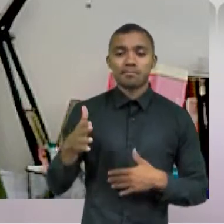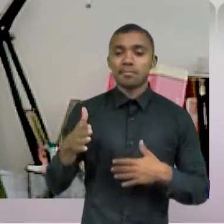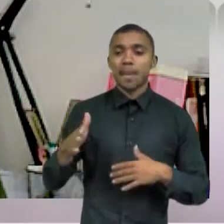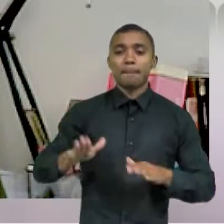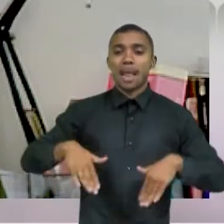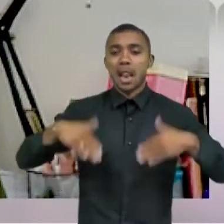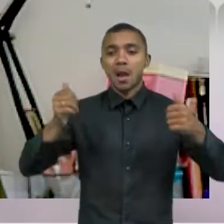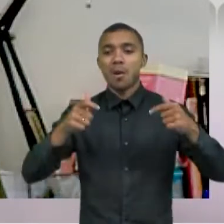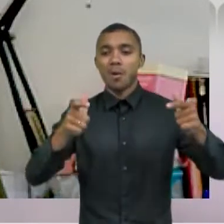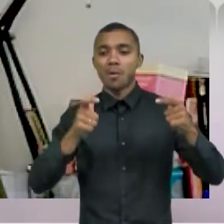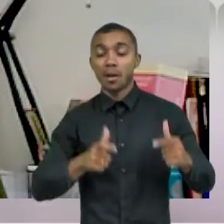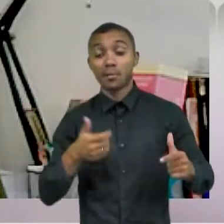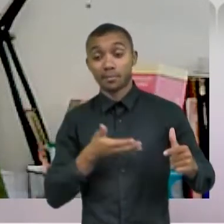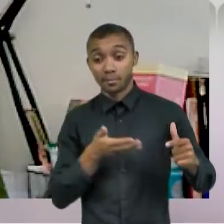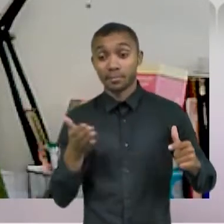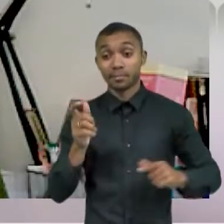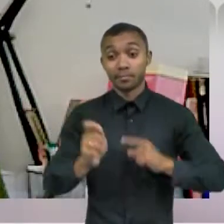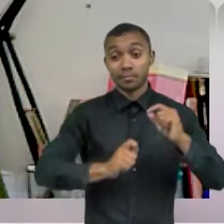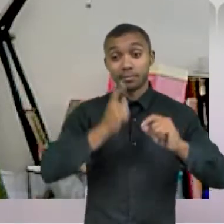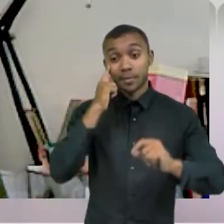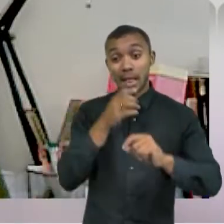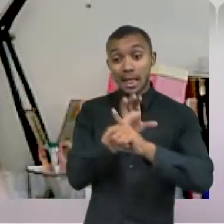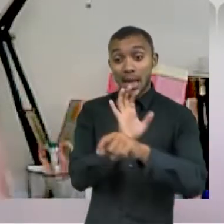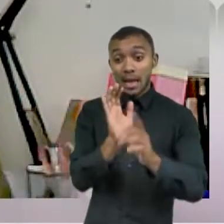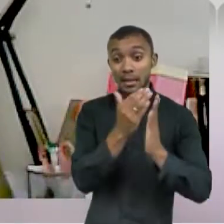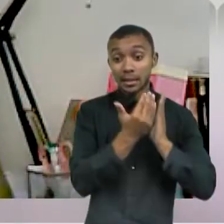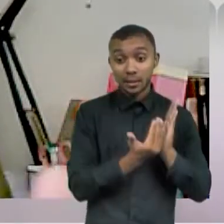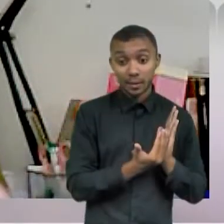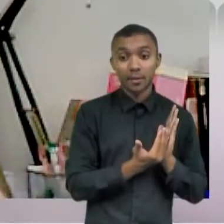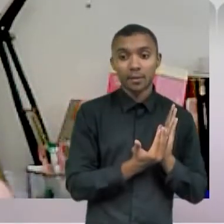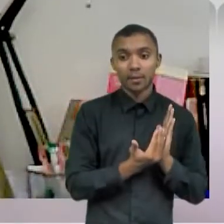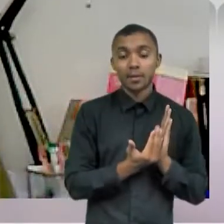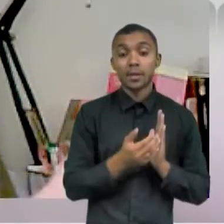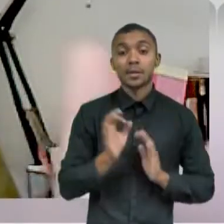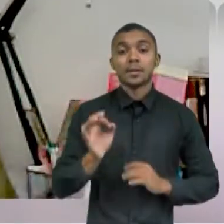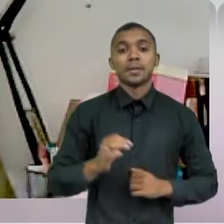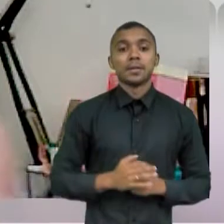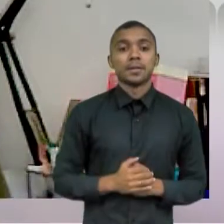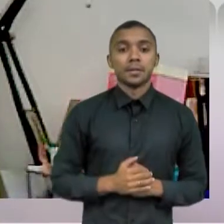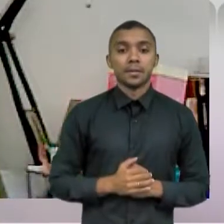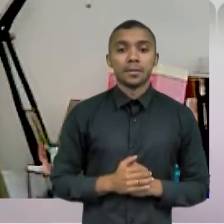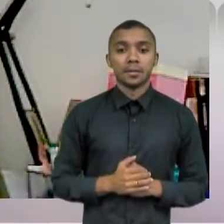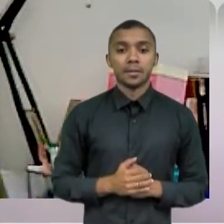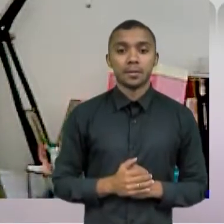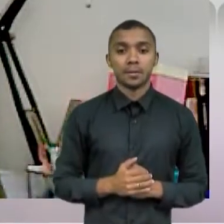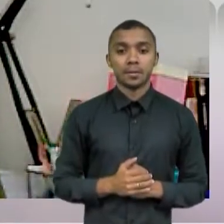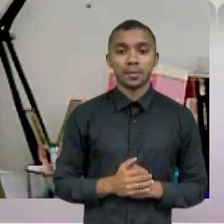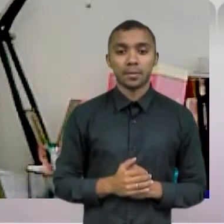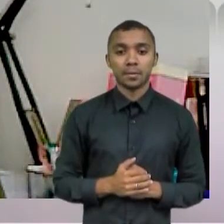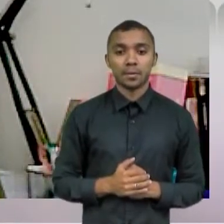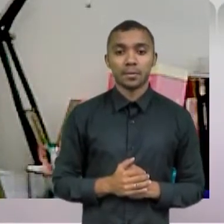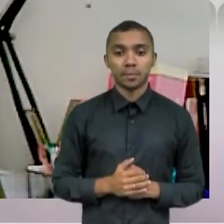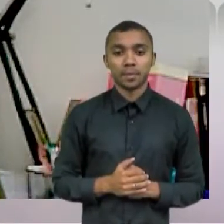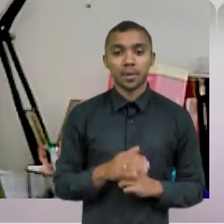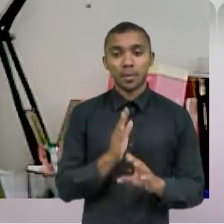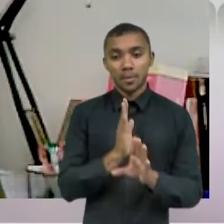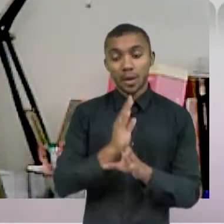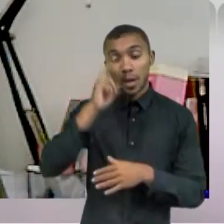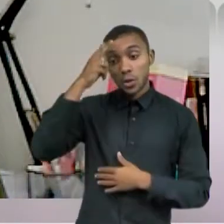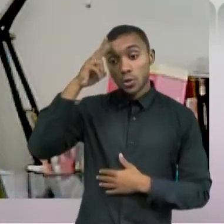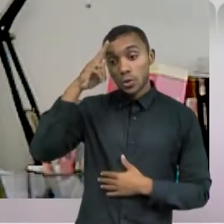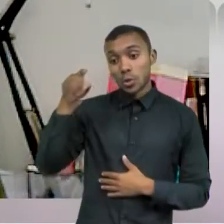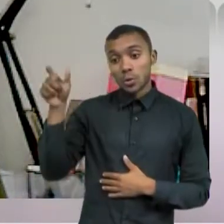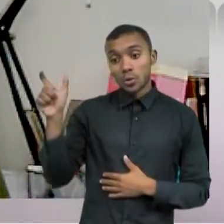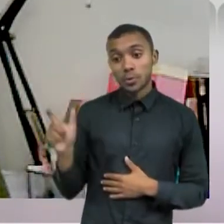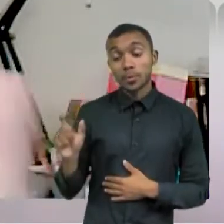lugar para fazer o lançamento, para fazê-lo, era a Unifor, né, que é um dos grandes legados da história do